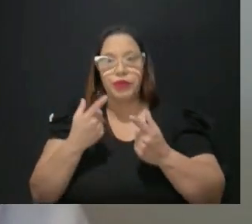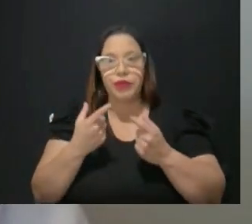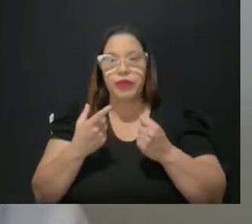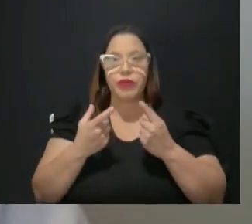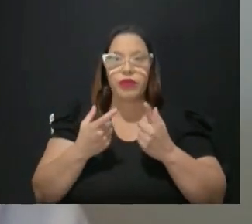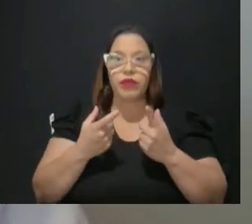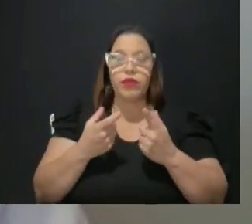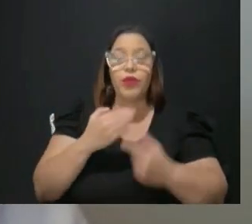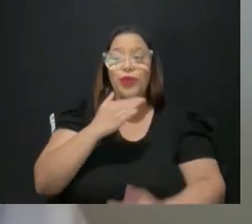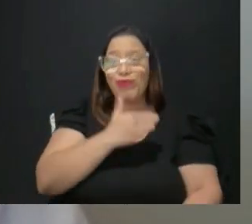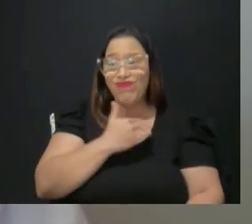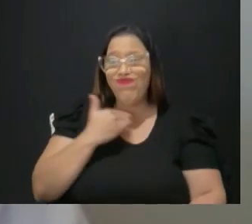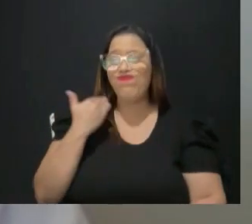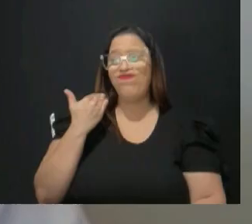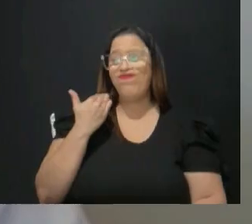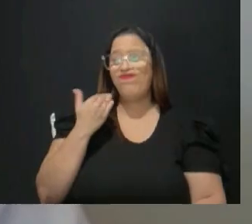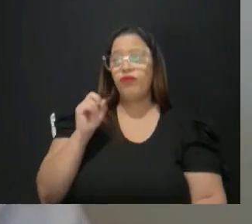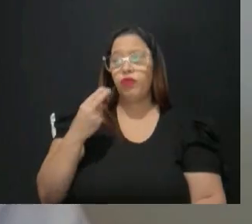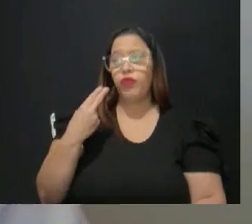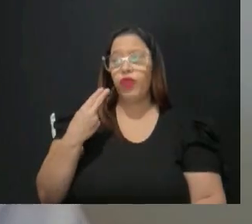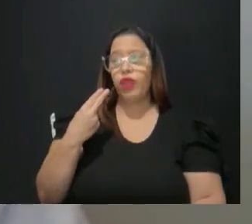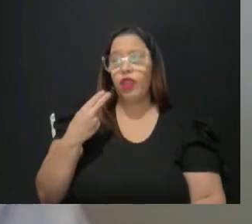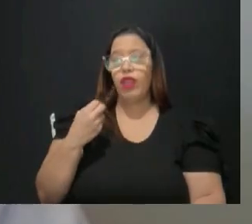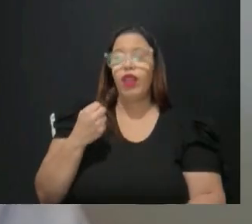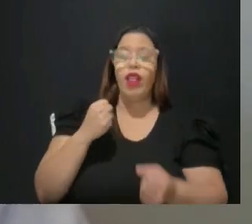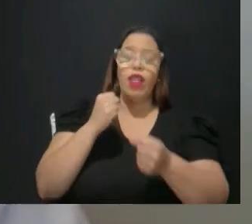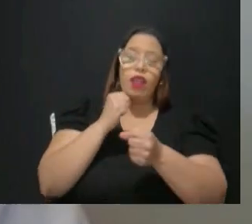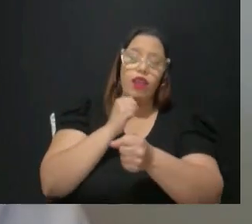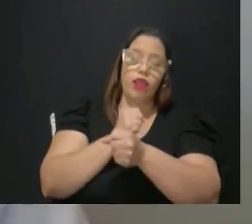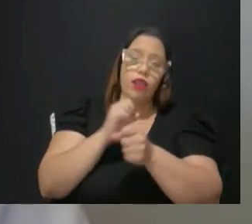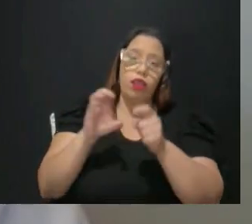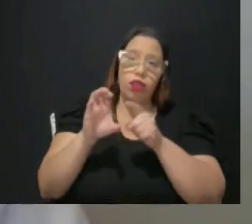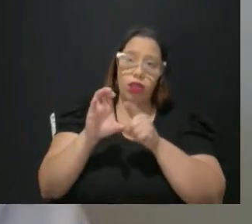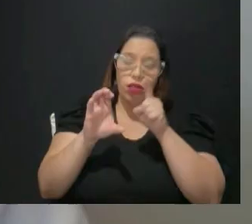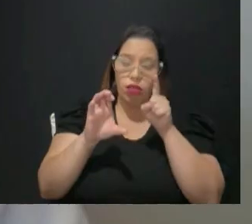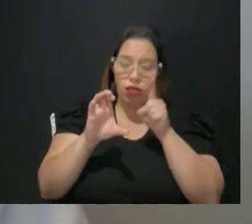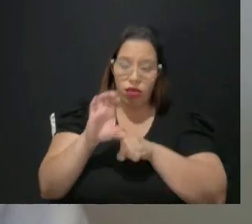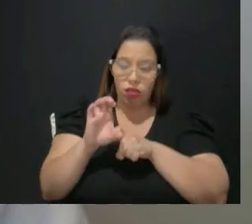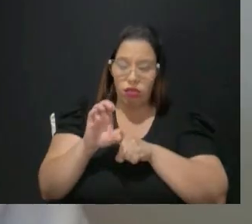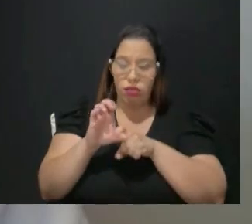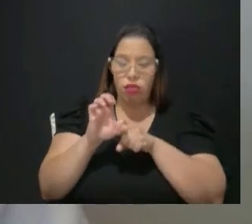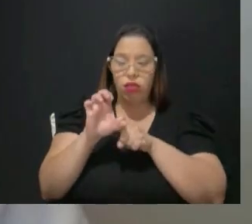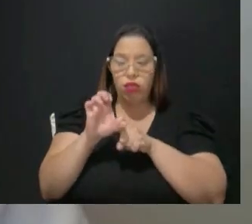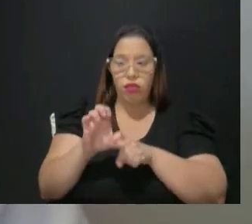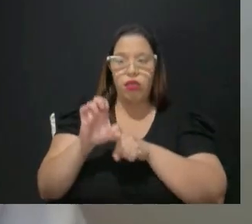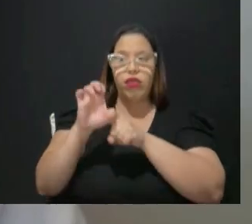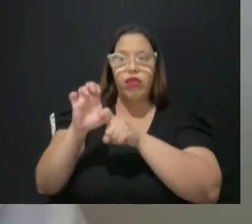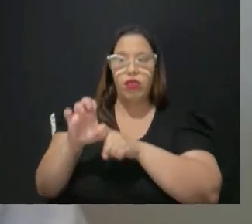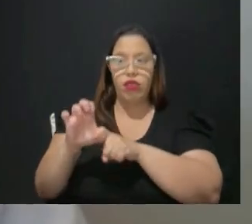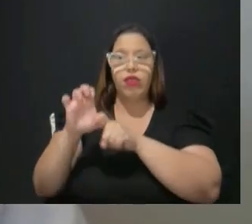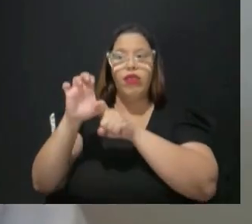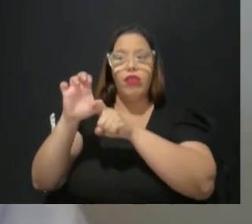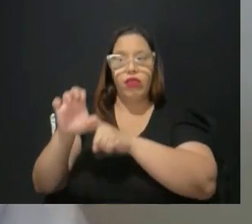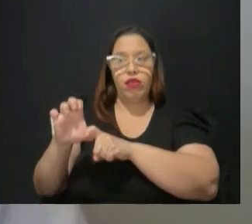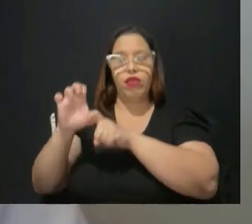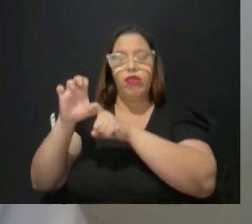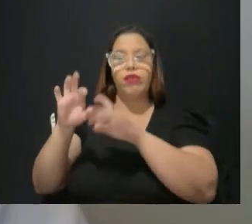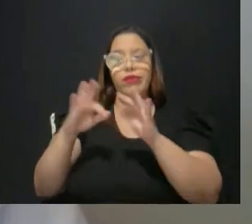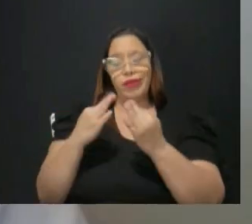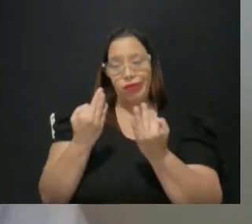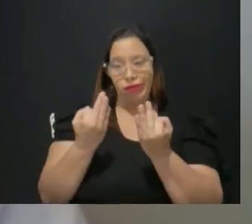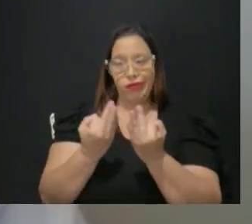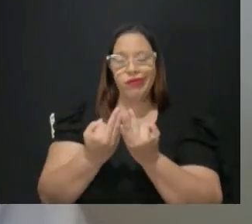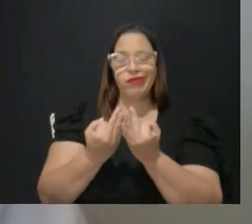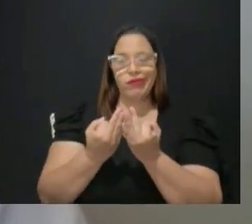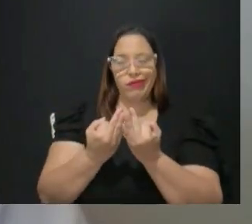êxito letal, né, ao óbito, ou ficar dependente de uma ajuda tanto do Estado como ajuda